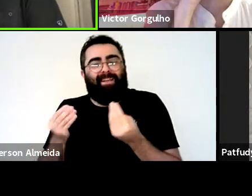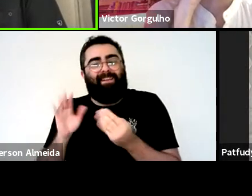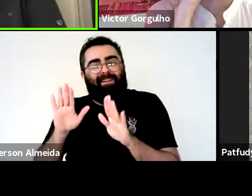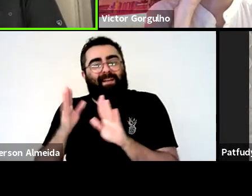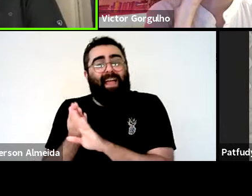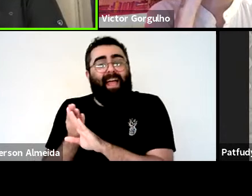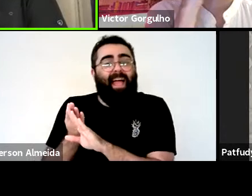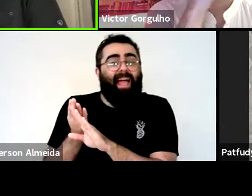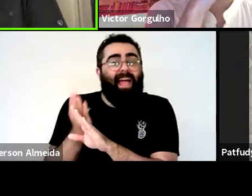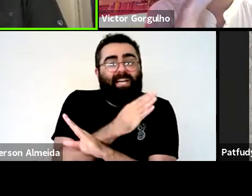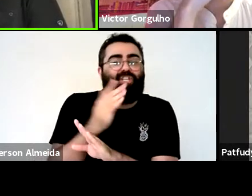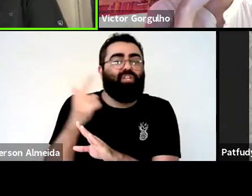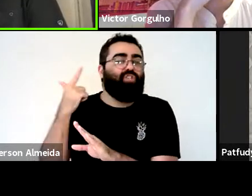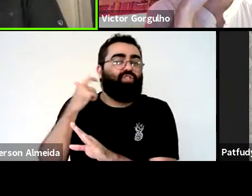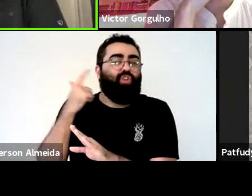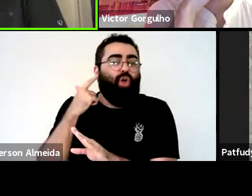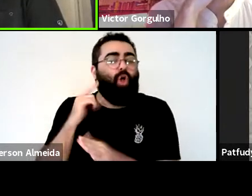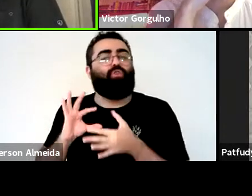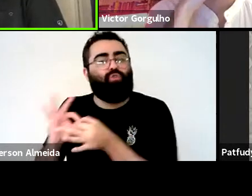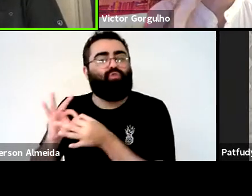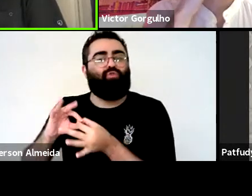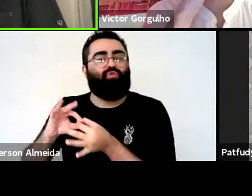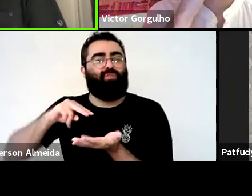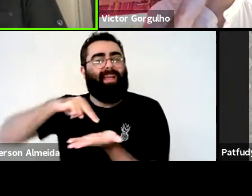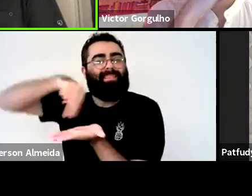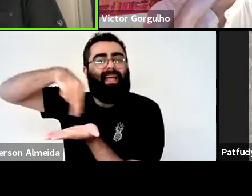super interessante, porque ela também participa